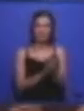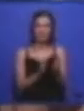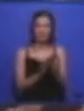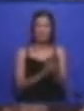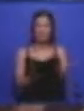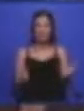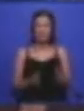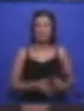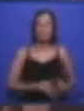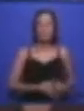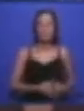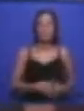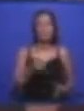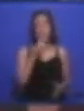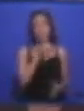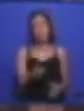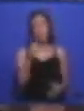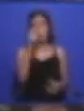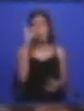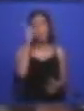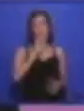Palavras de uma artista.